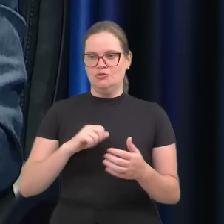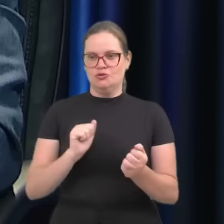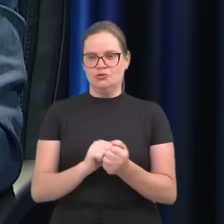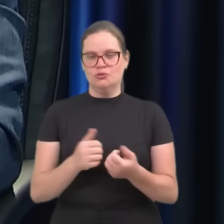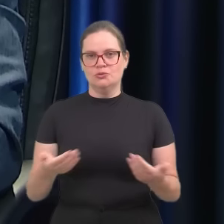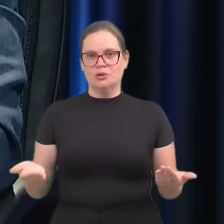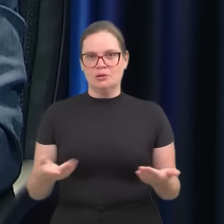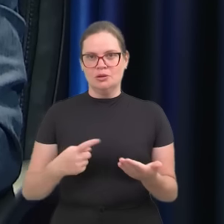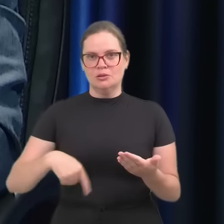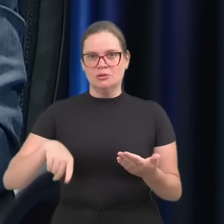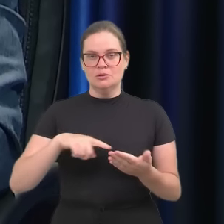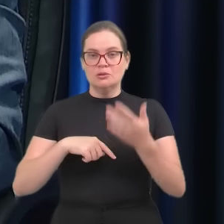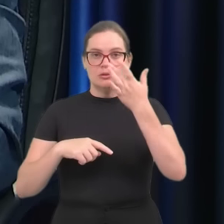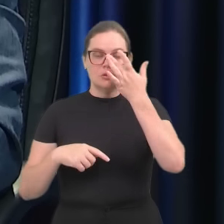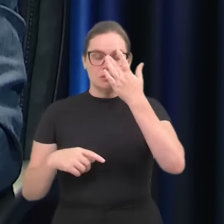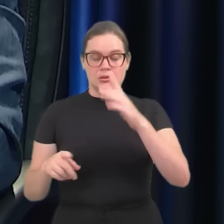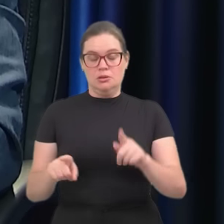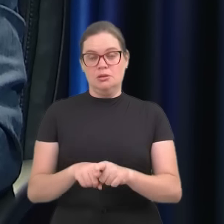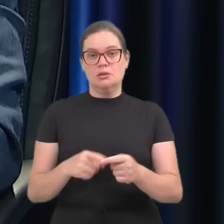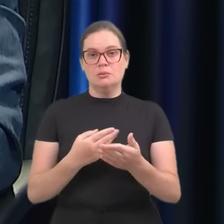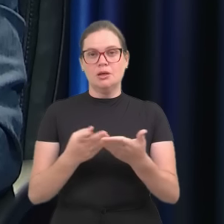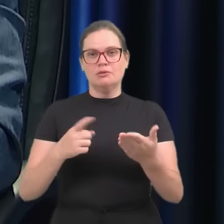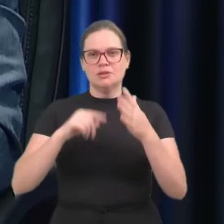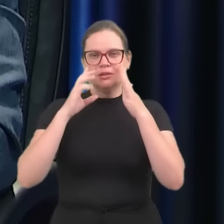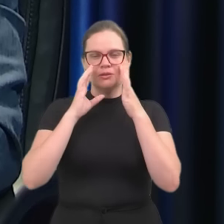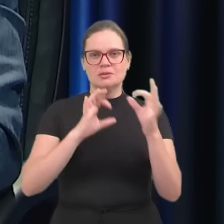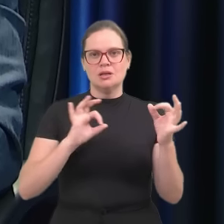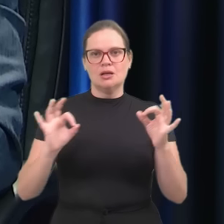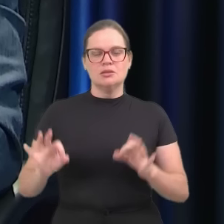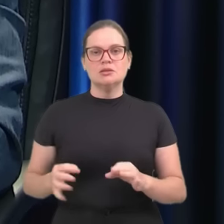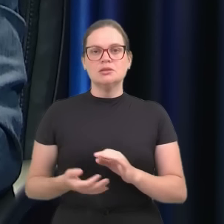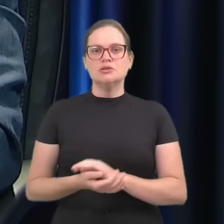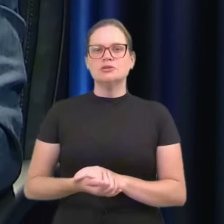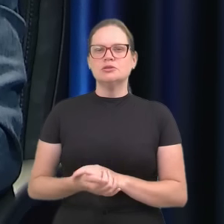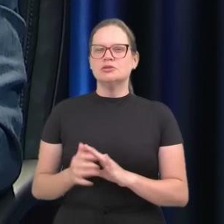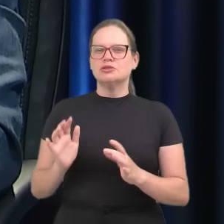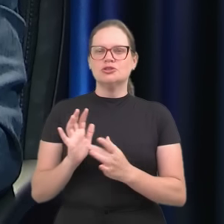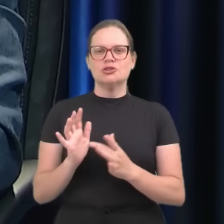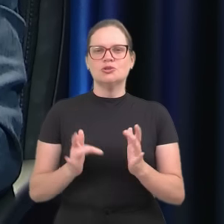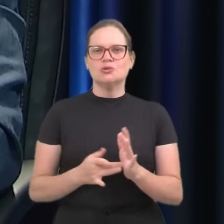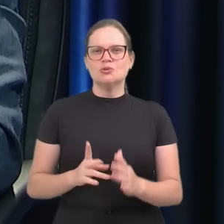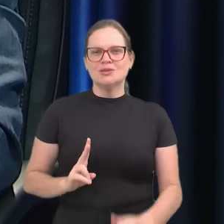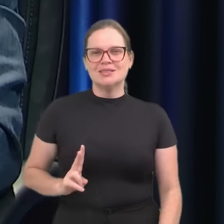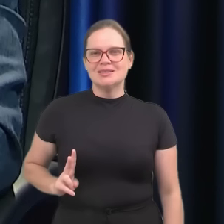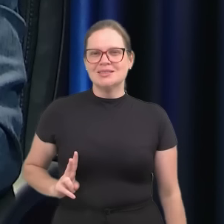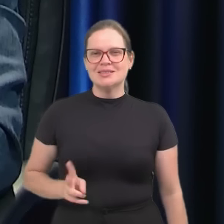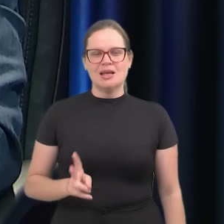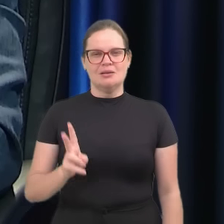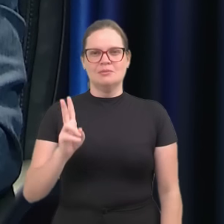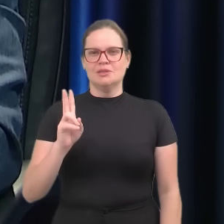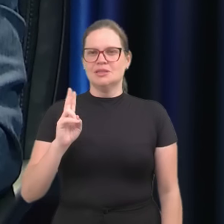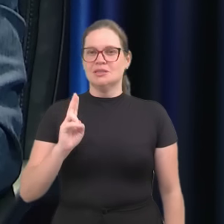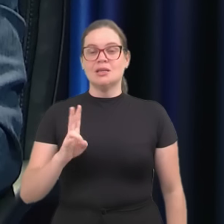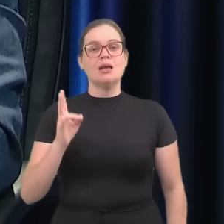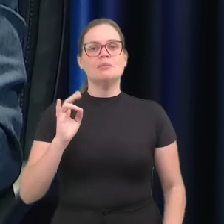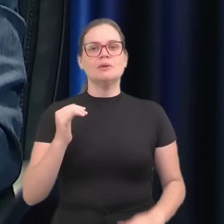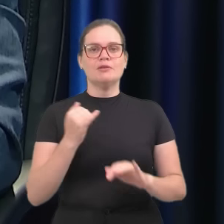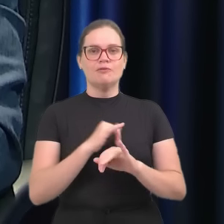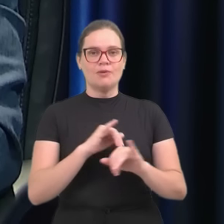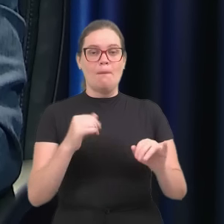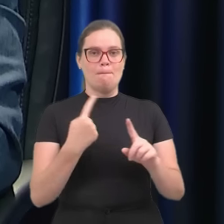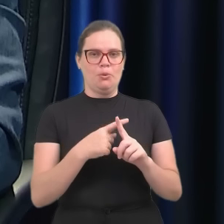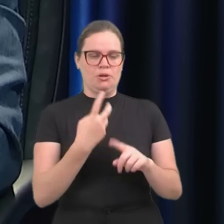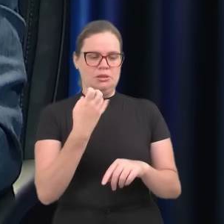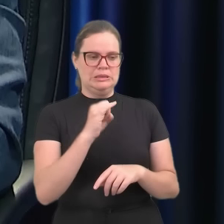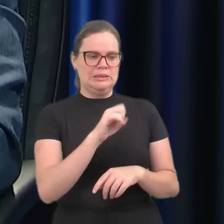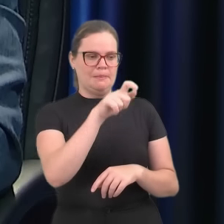e você que nos acompanha aqui, Jesus sempre fez questão de dizer,